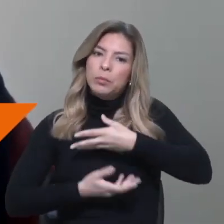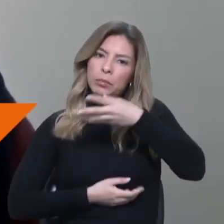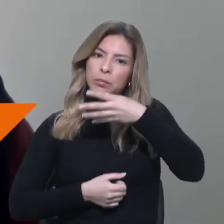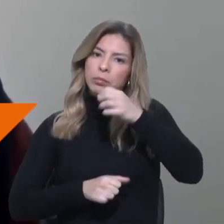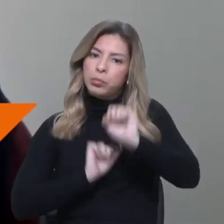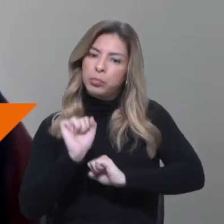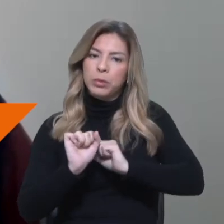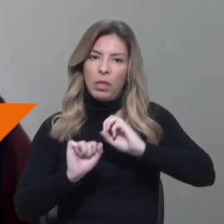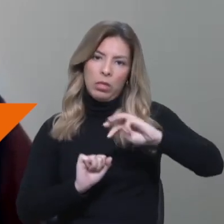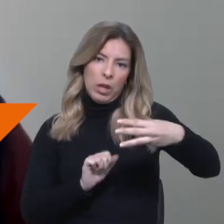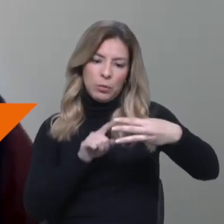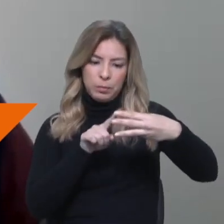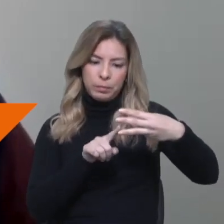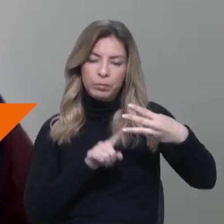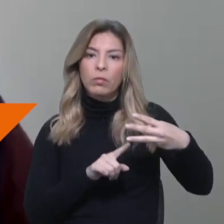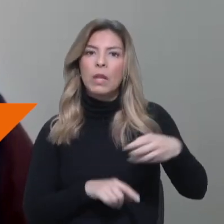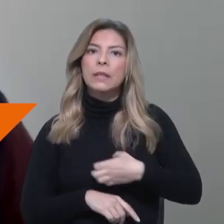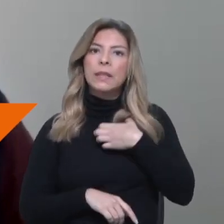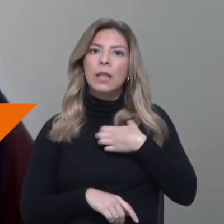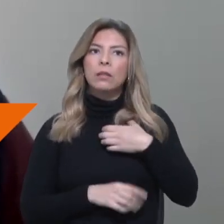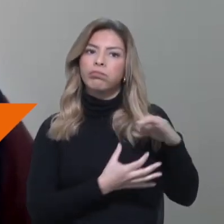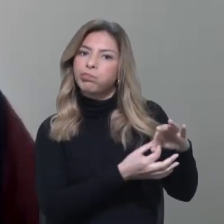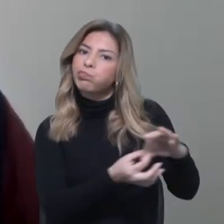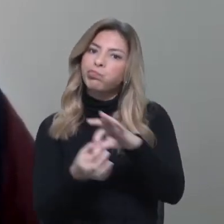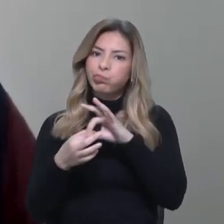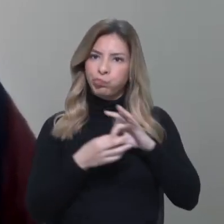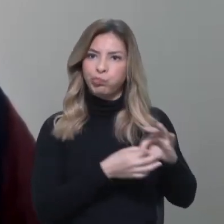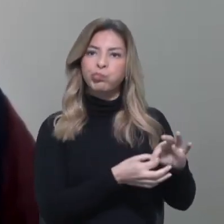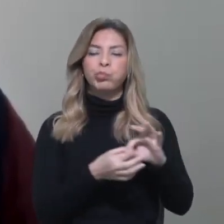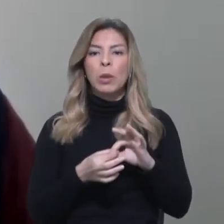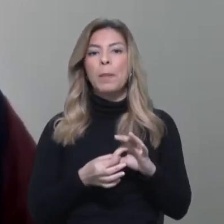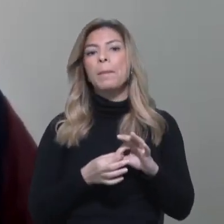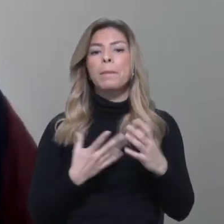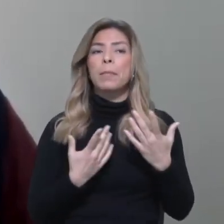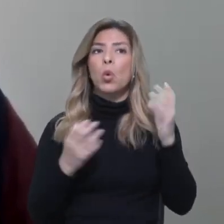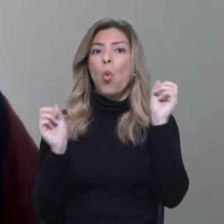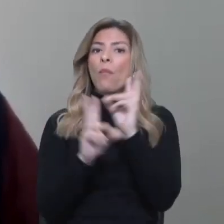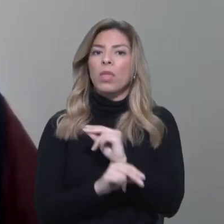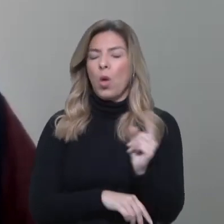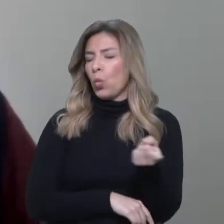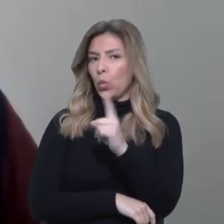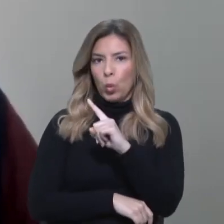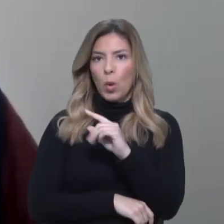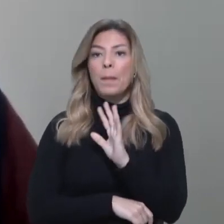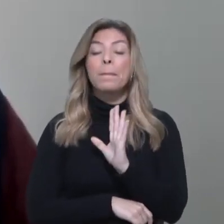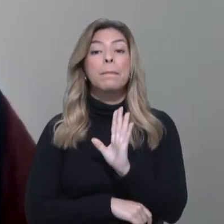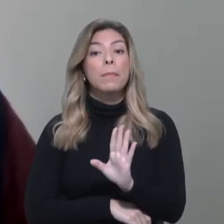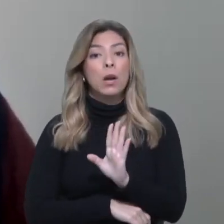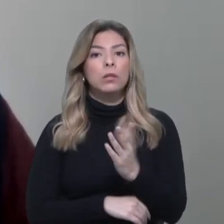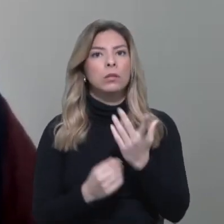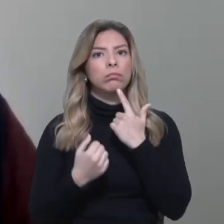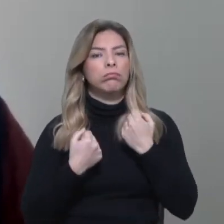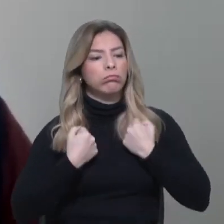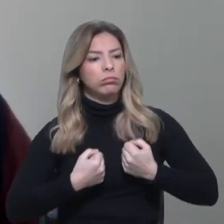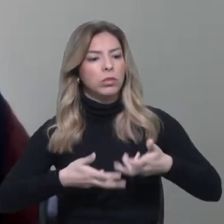três linhas. Primeiro, um forte sentimento de unidade, que de resto não é novo, mas apenas se confirma e fortifica